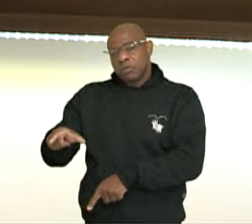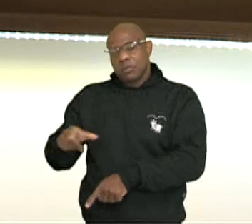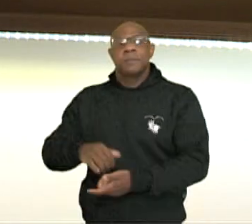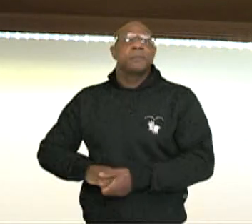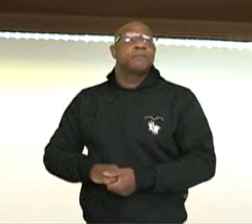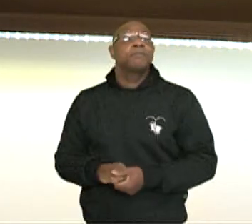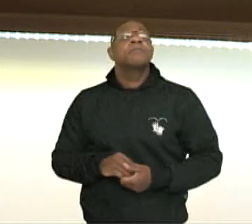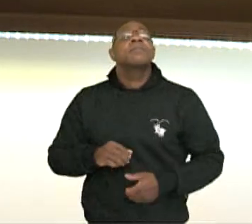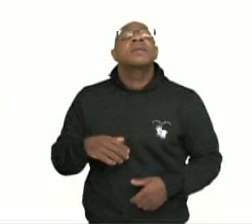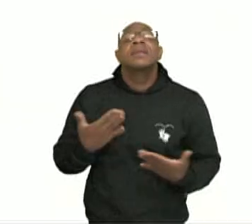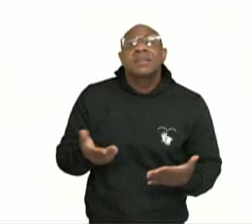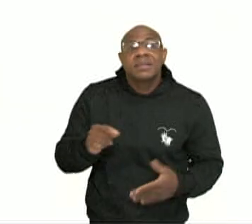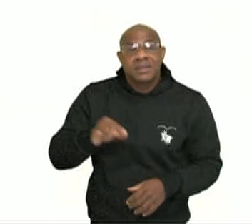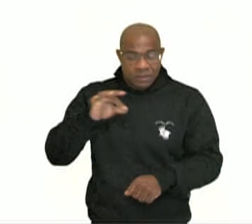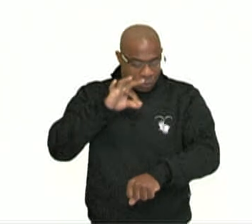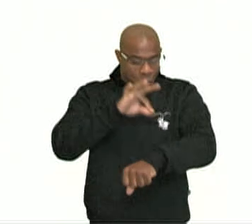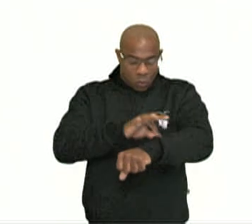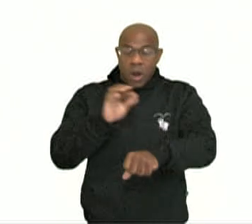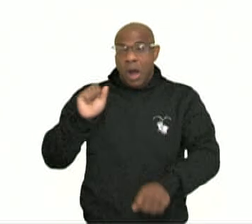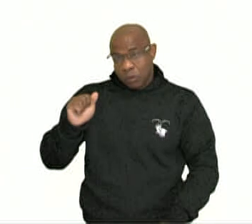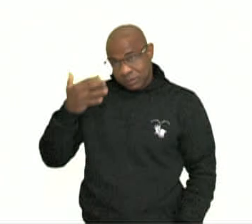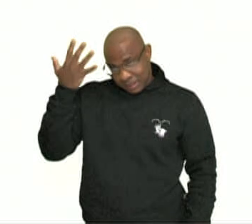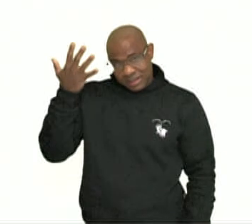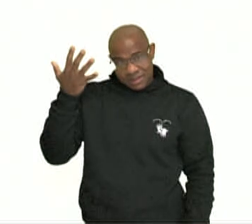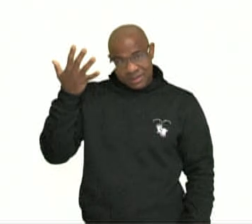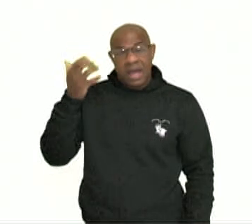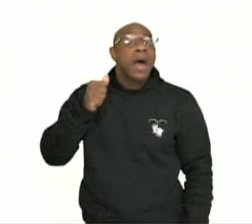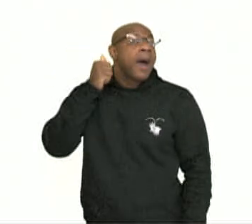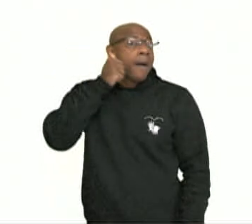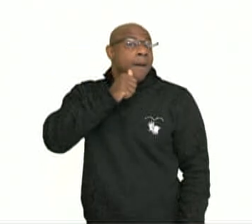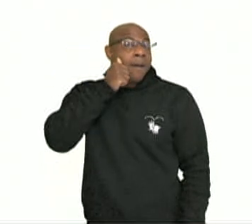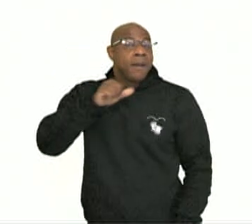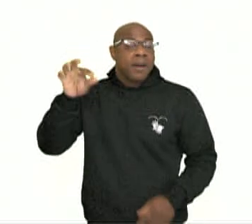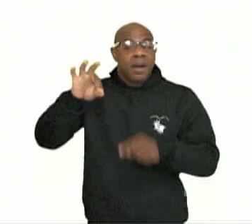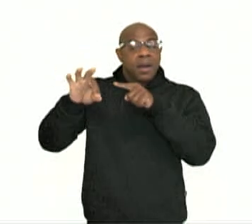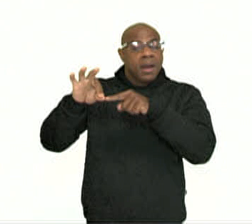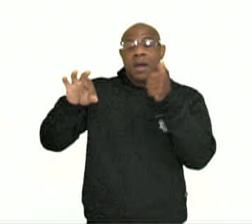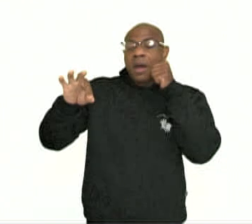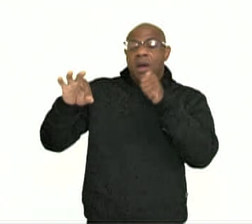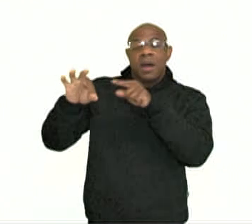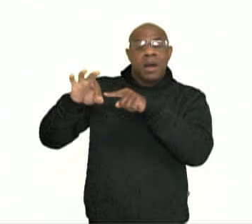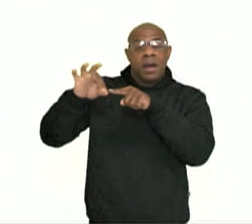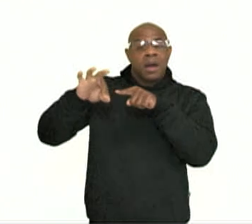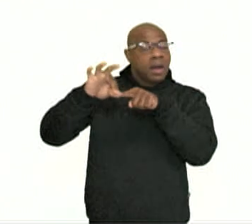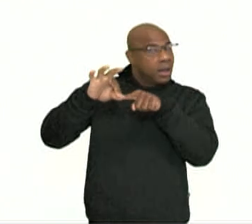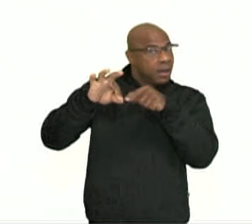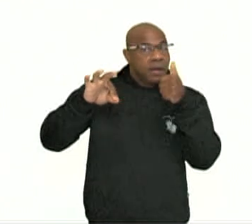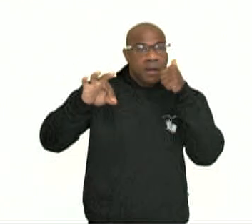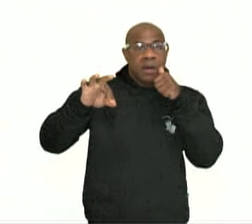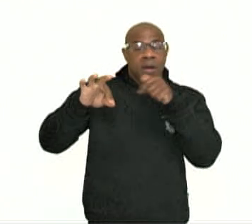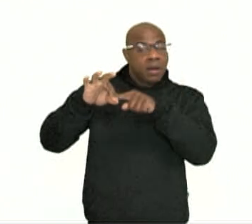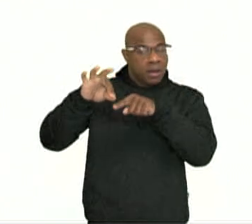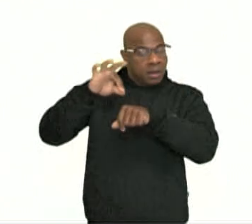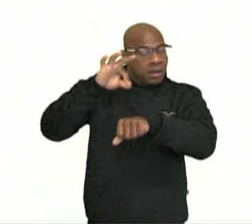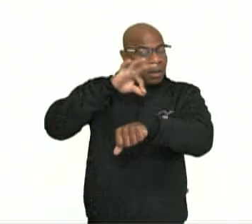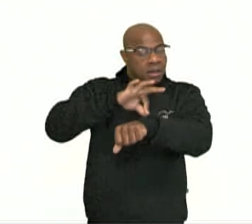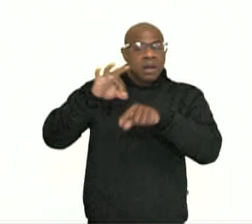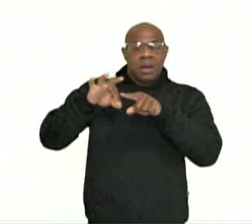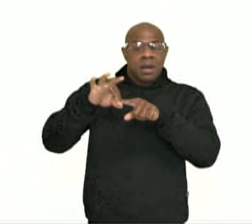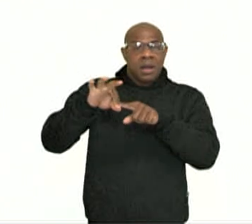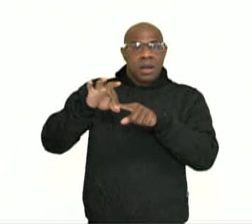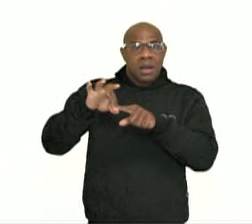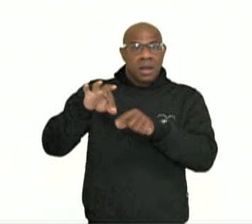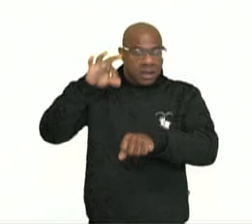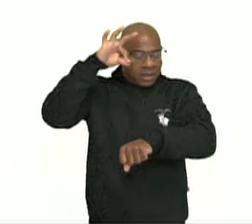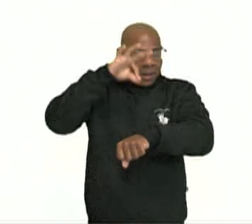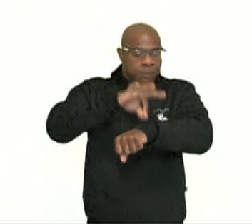Quando ocorre a picada do mosquito fêmea, o que vai acontecer? As larvas vão